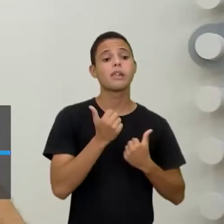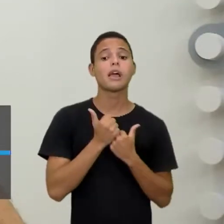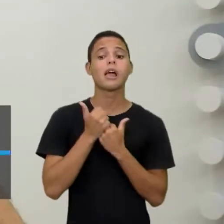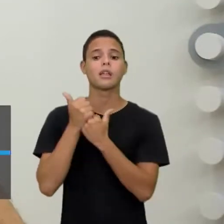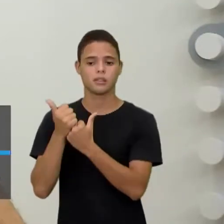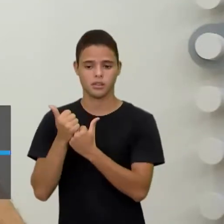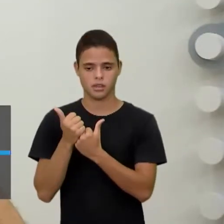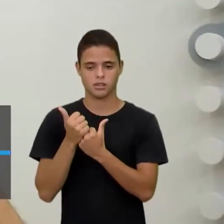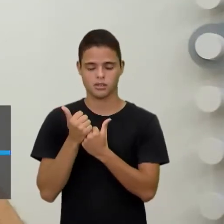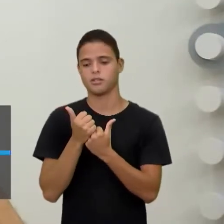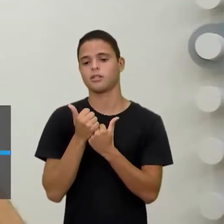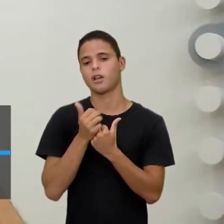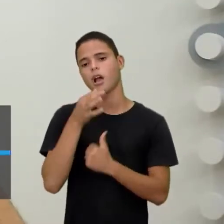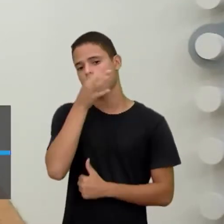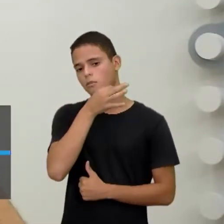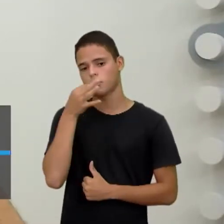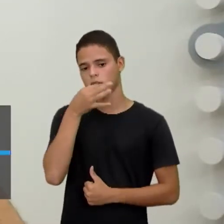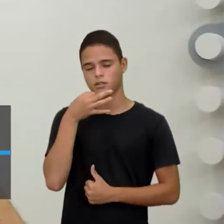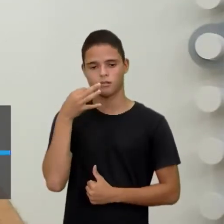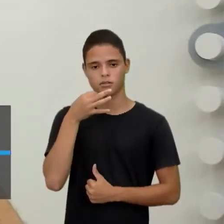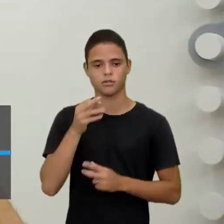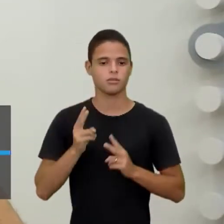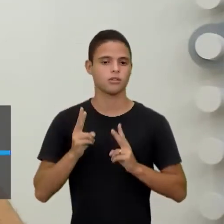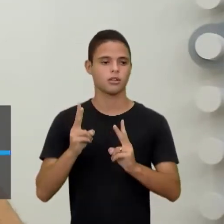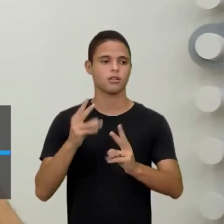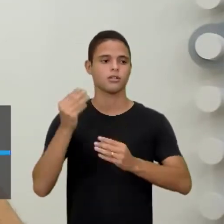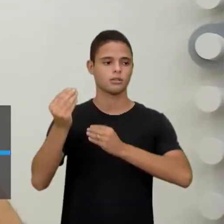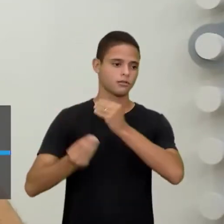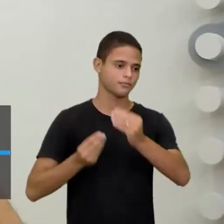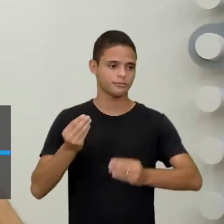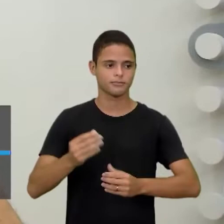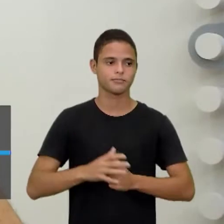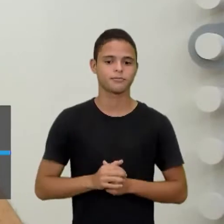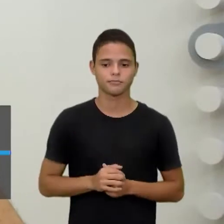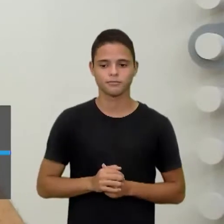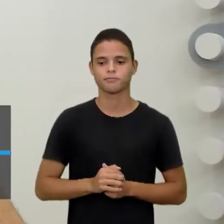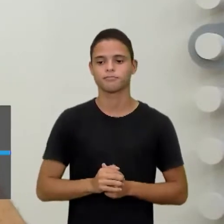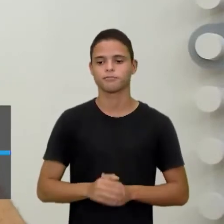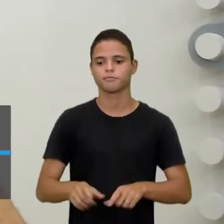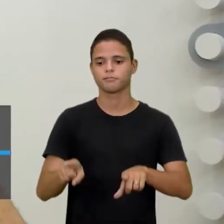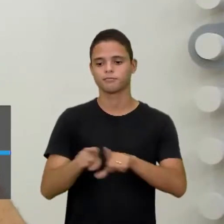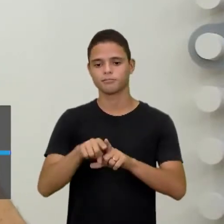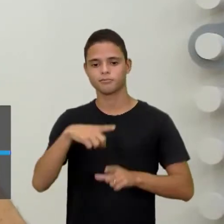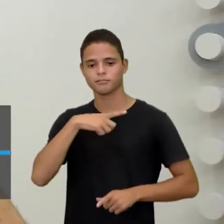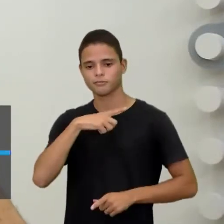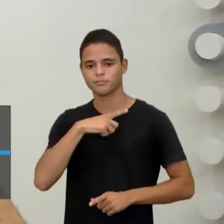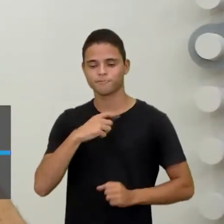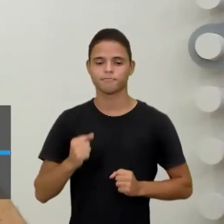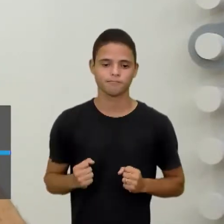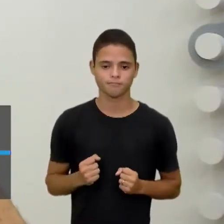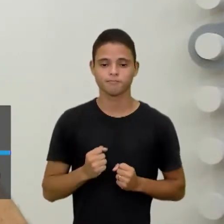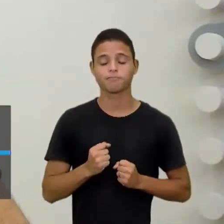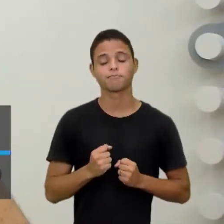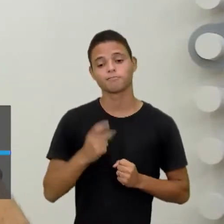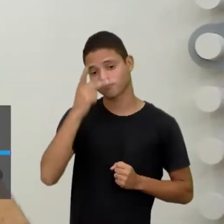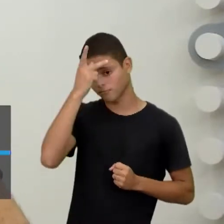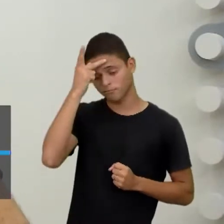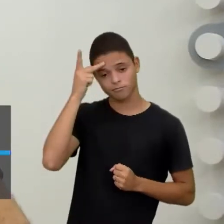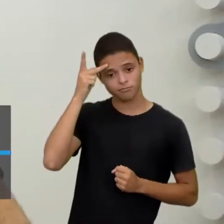esta opinião, quando você vai, olha, você é bonito porque você tem todos os requisitos que uma